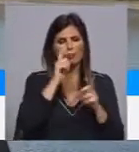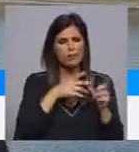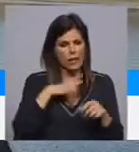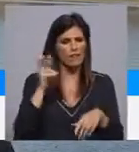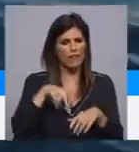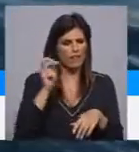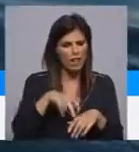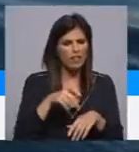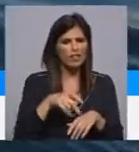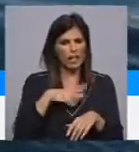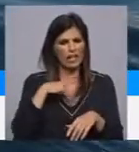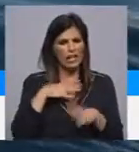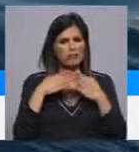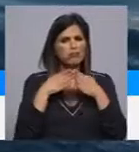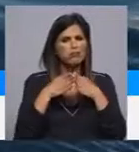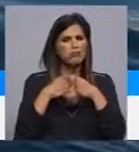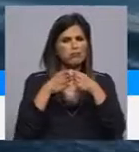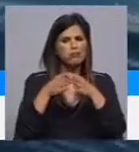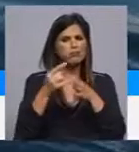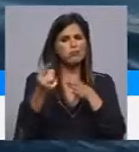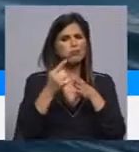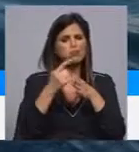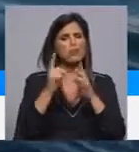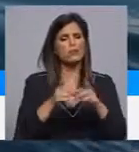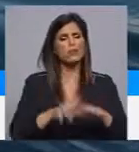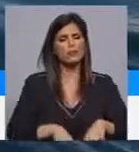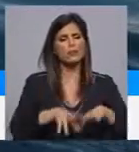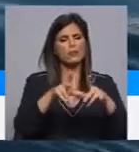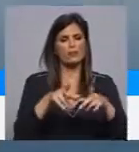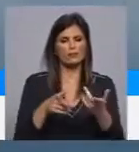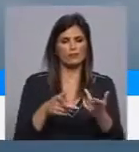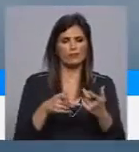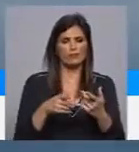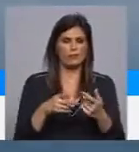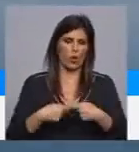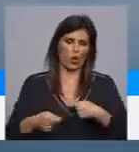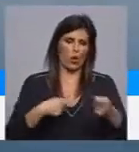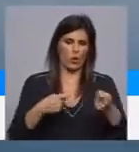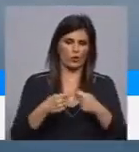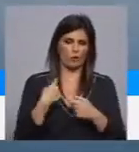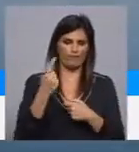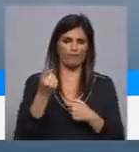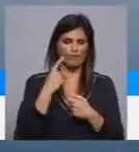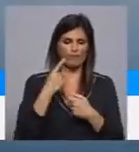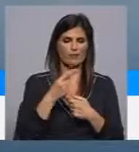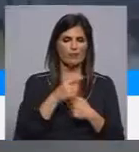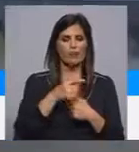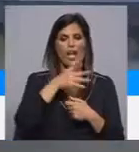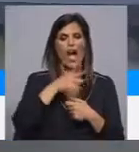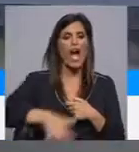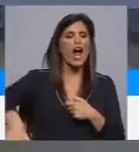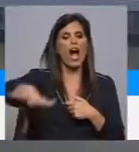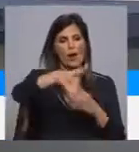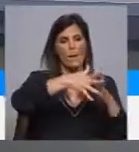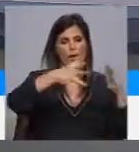vir e navegar e começámos então a desenvolver o negócio marítimo turístico. O maior lago artificial da Europa é